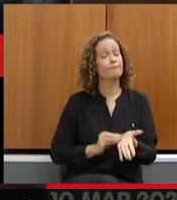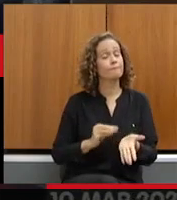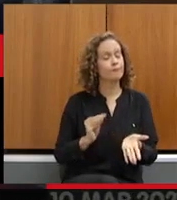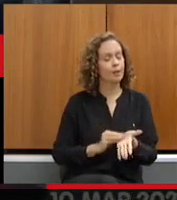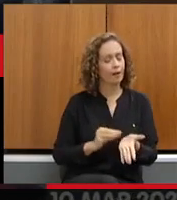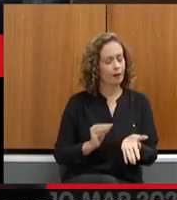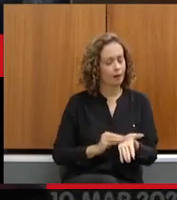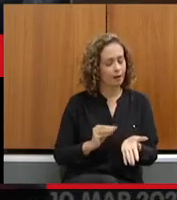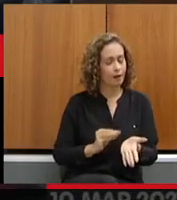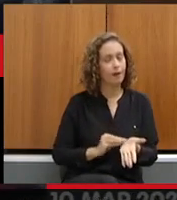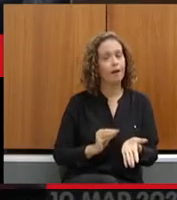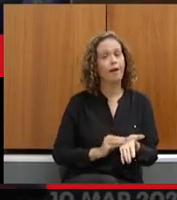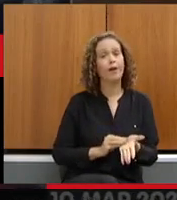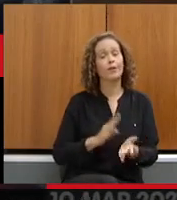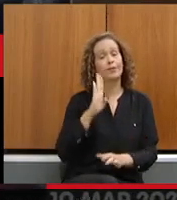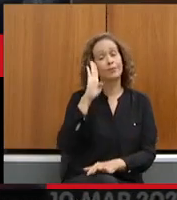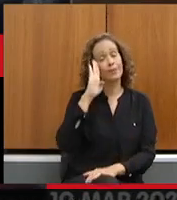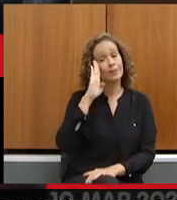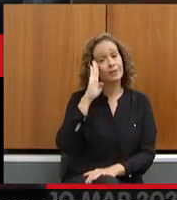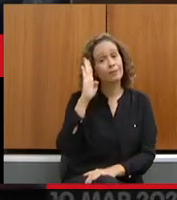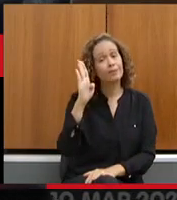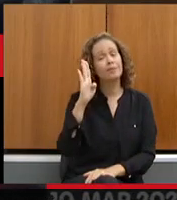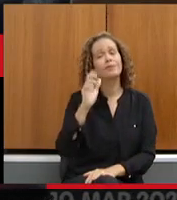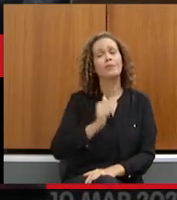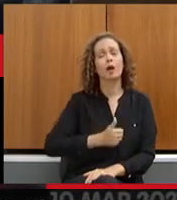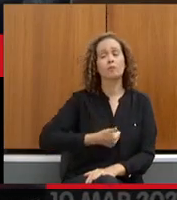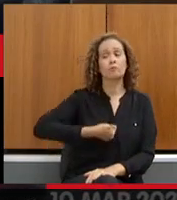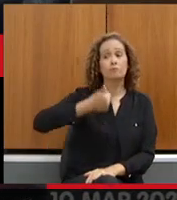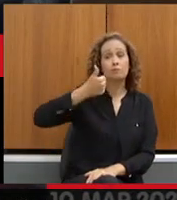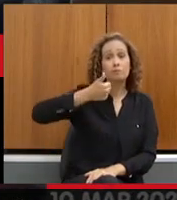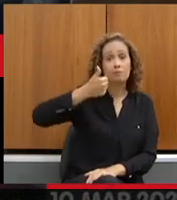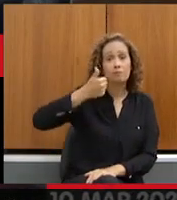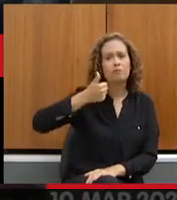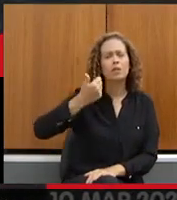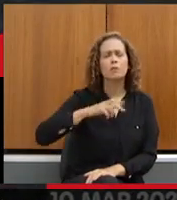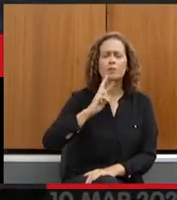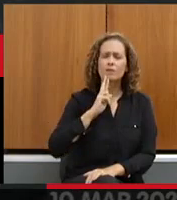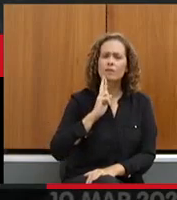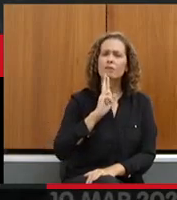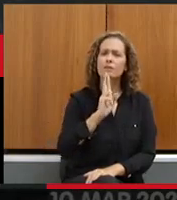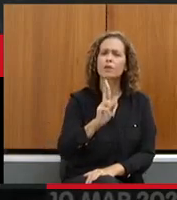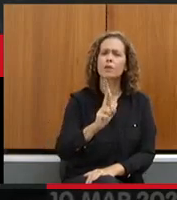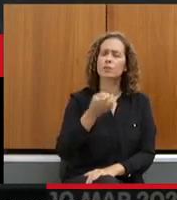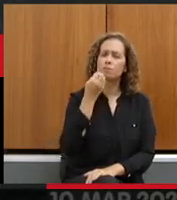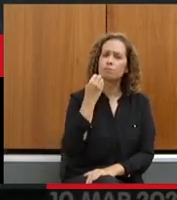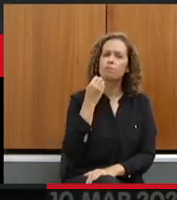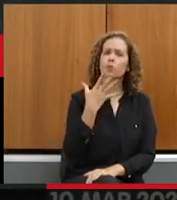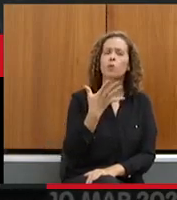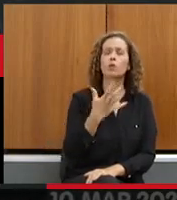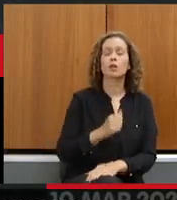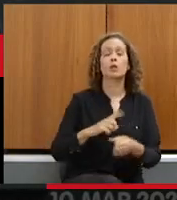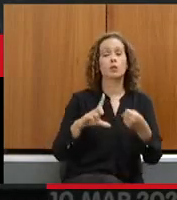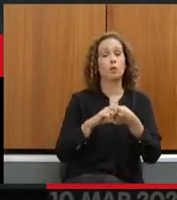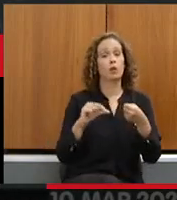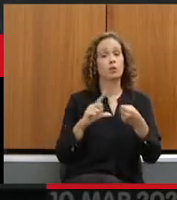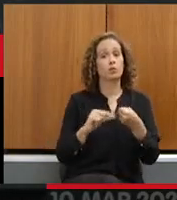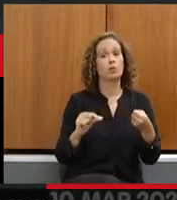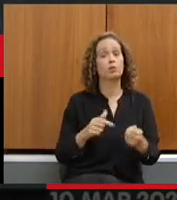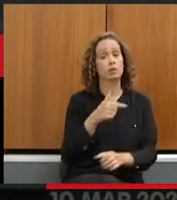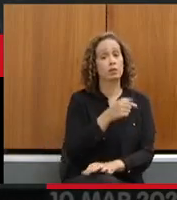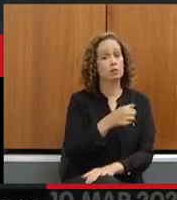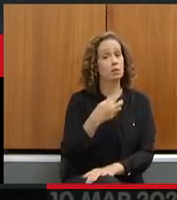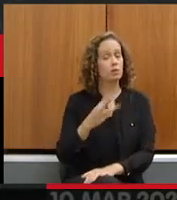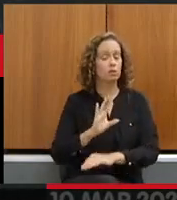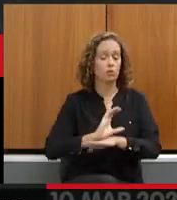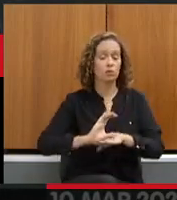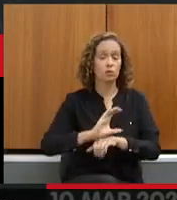e falta uma eu diria uma resposta satisfatória Presidente não Com base no artigo 73 da nossa construção do